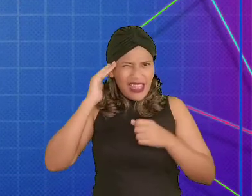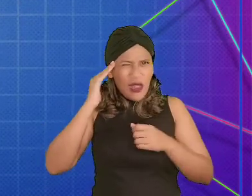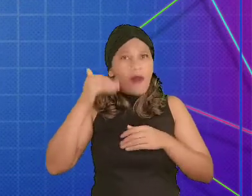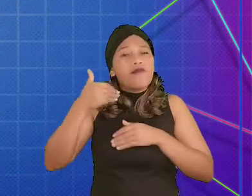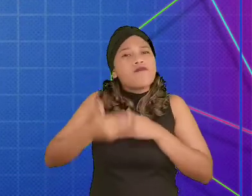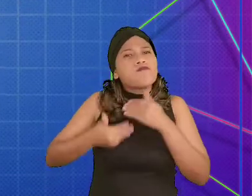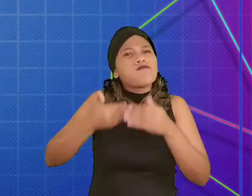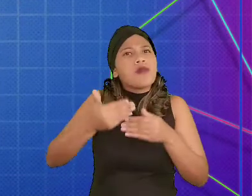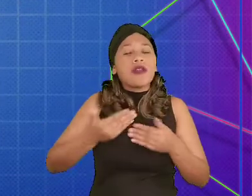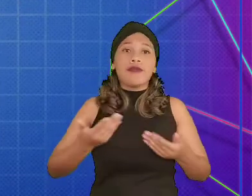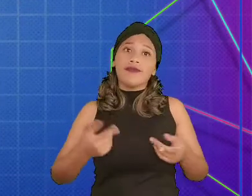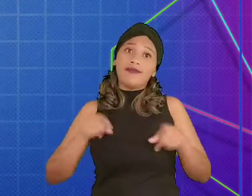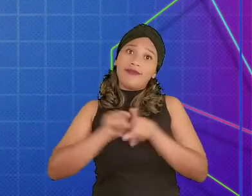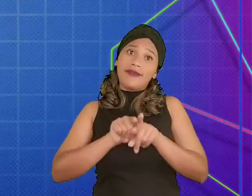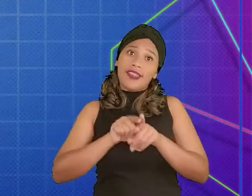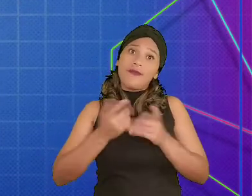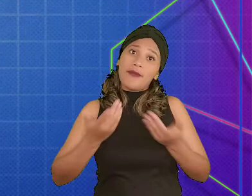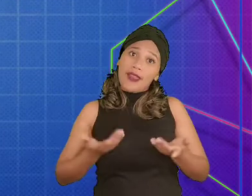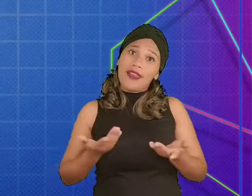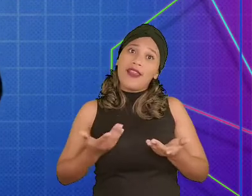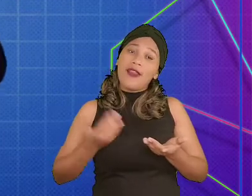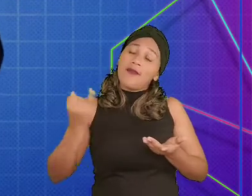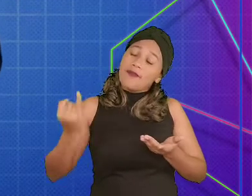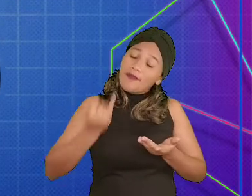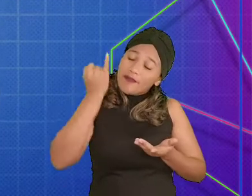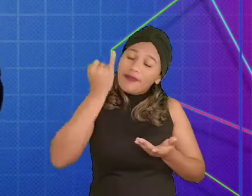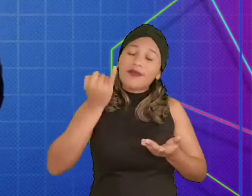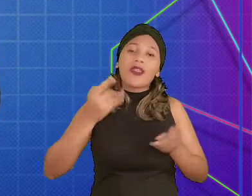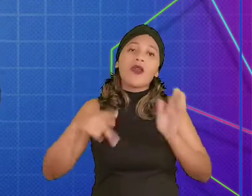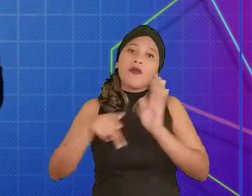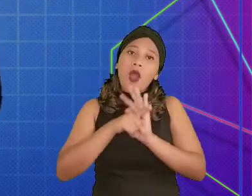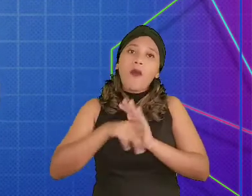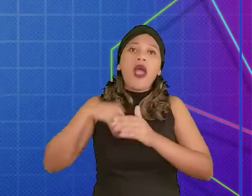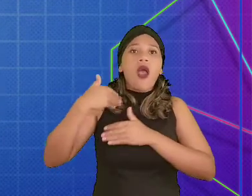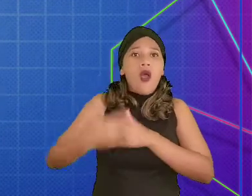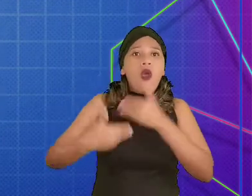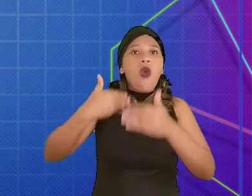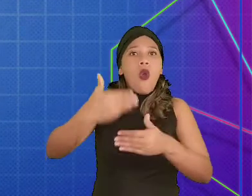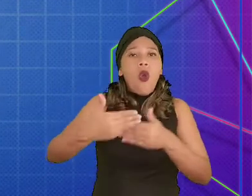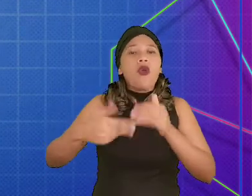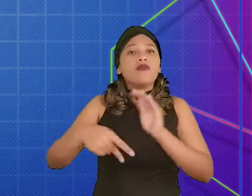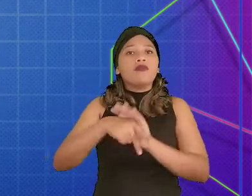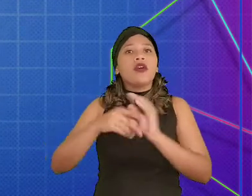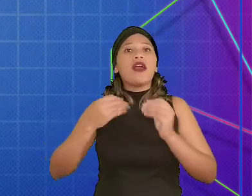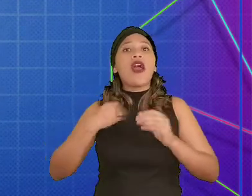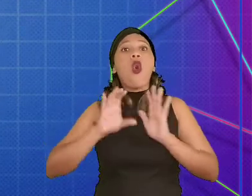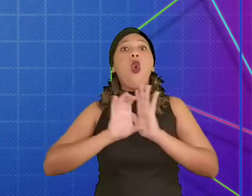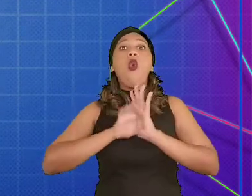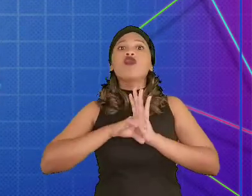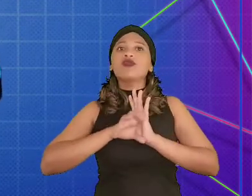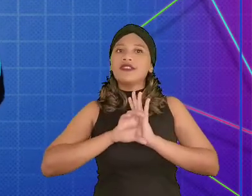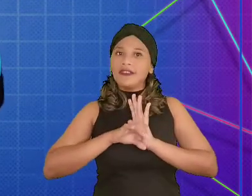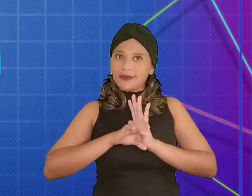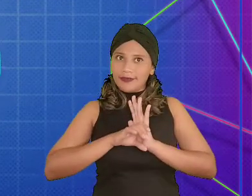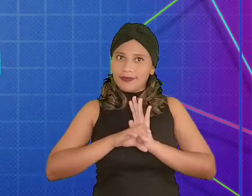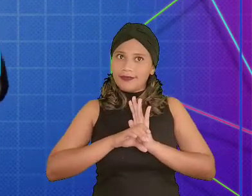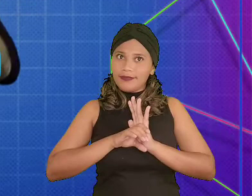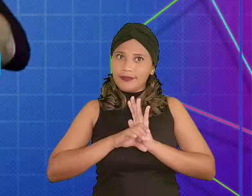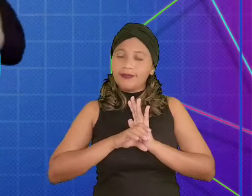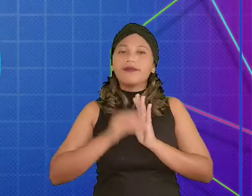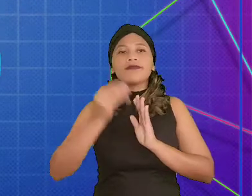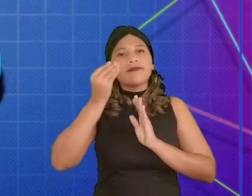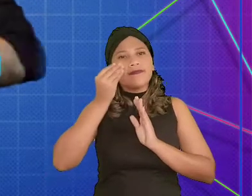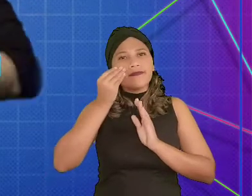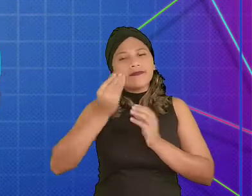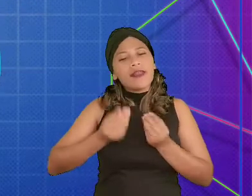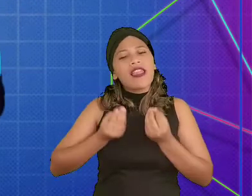Entenderam a ideia? E ainda, meu aluno e minha aluna, é muito importante ser aos poucos essa introdução de conceitos. Então,